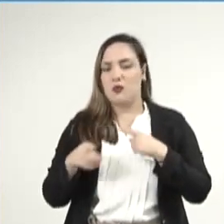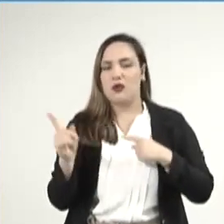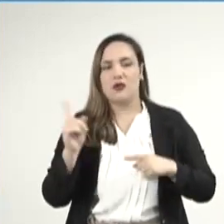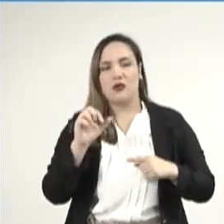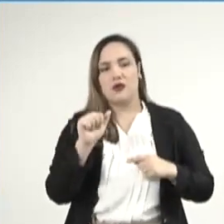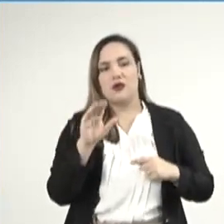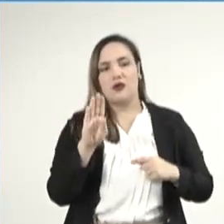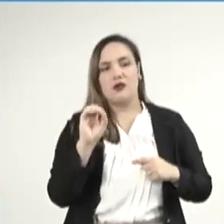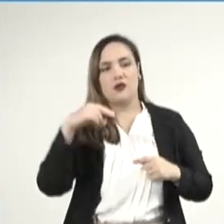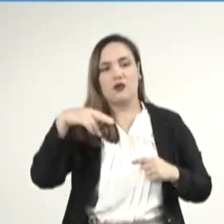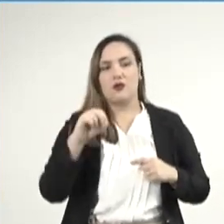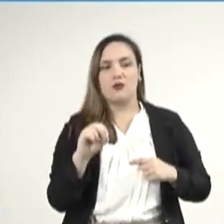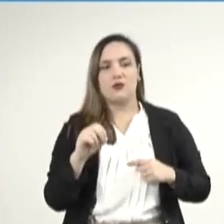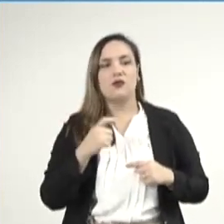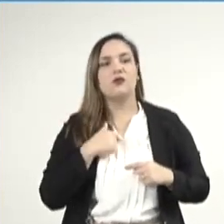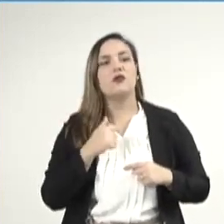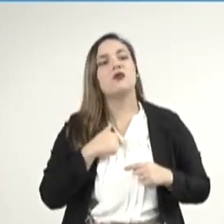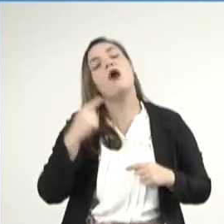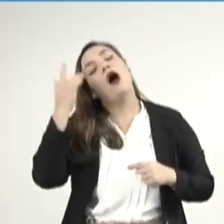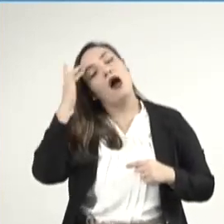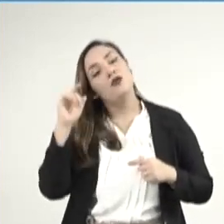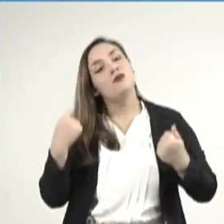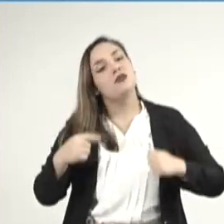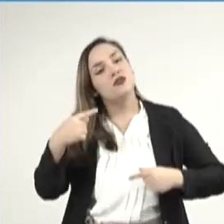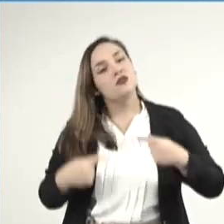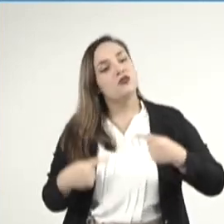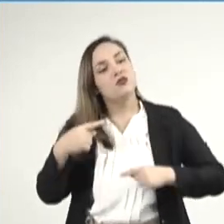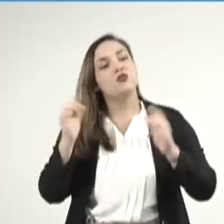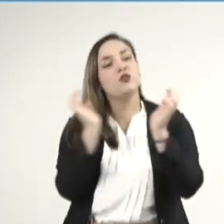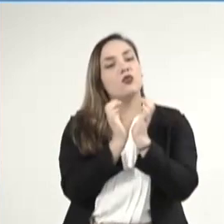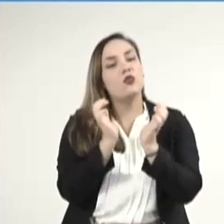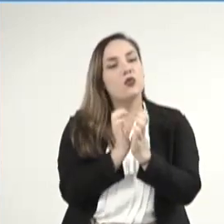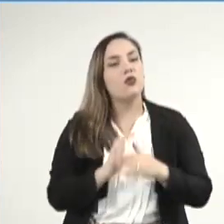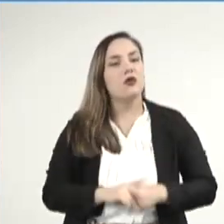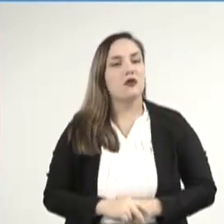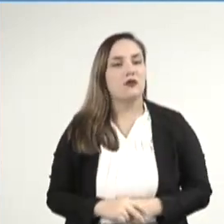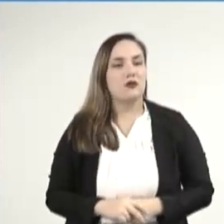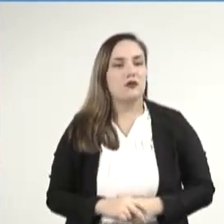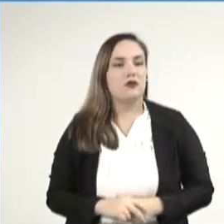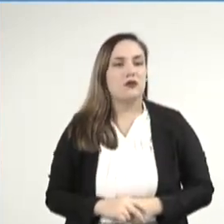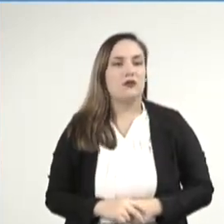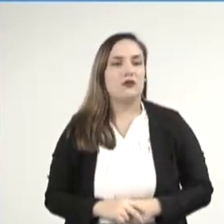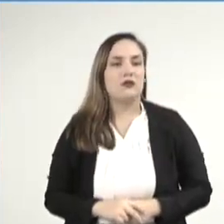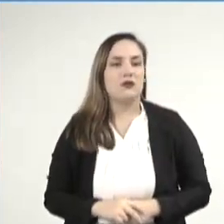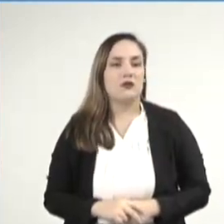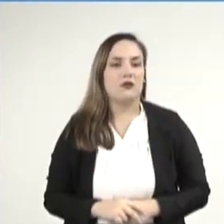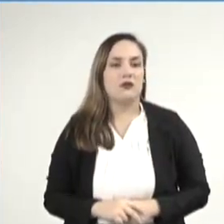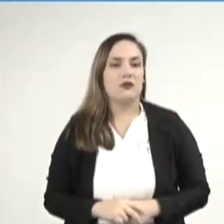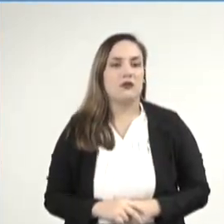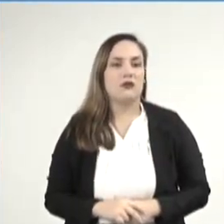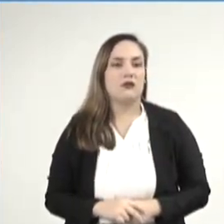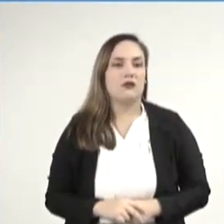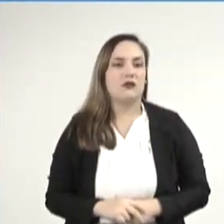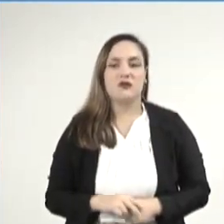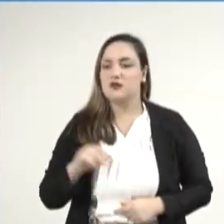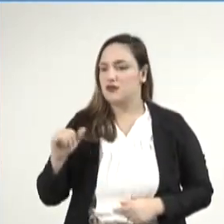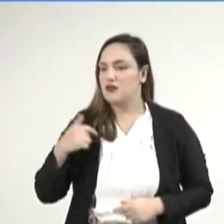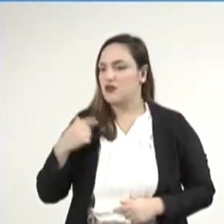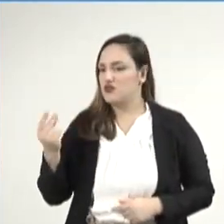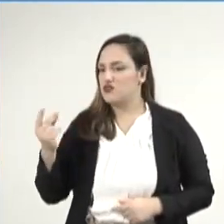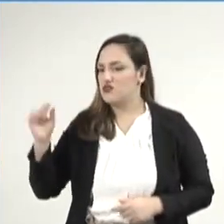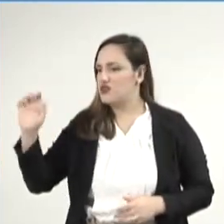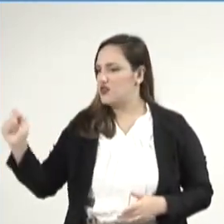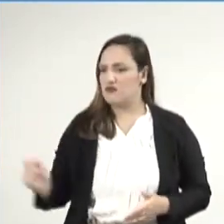100%. Eu acho que tem que discutir com a categoria, certo? Se eu vou dar um dinheiro para ajudar ela a pagar o que vai ser descontado